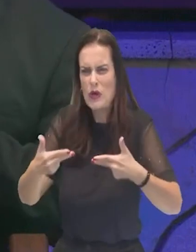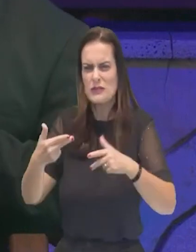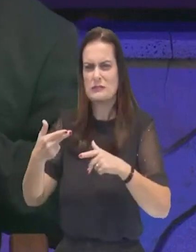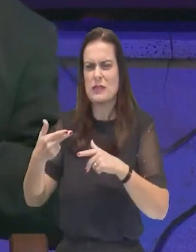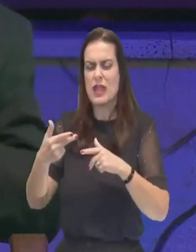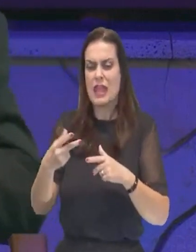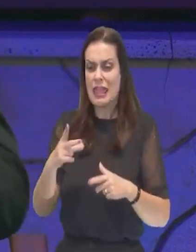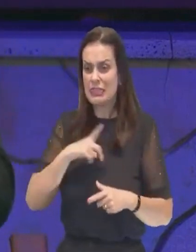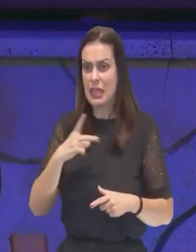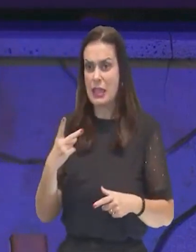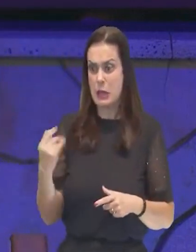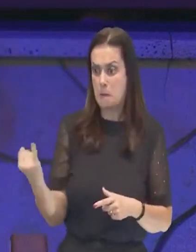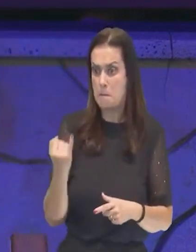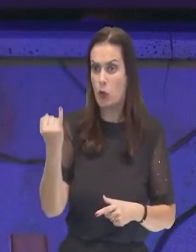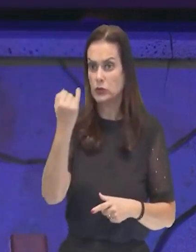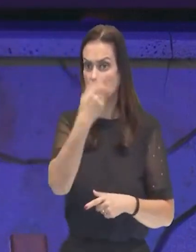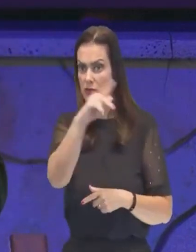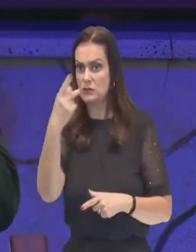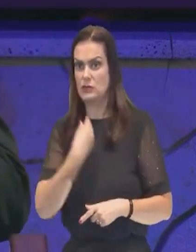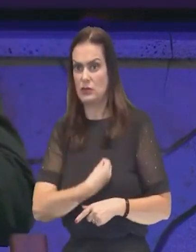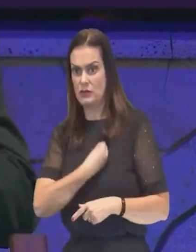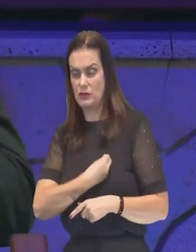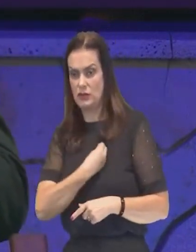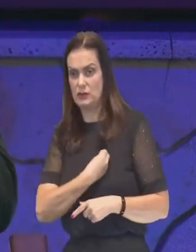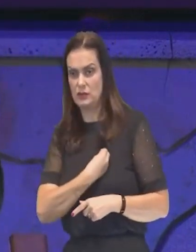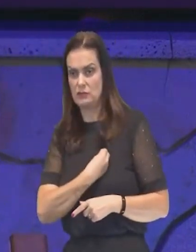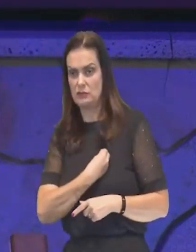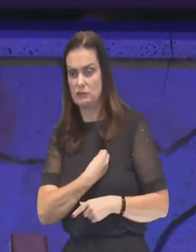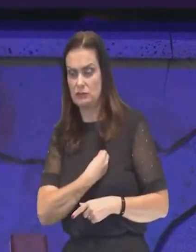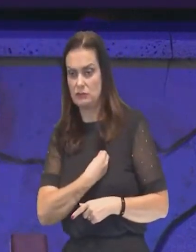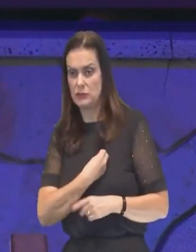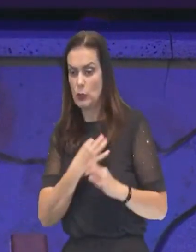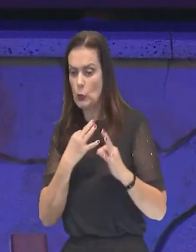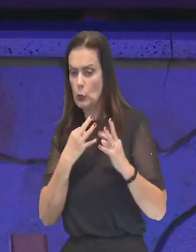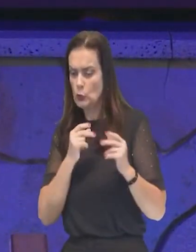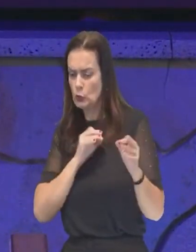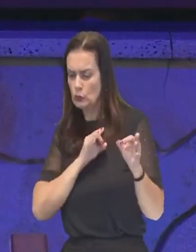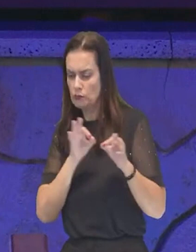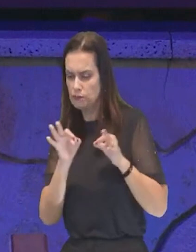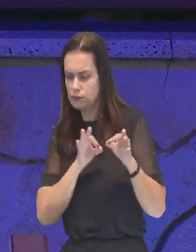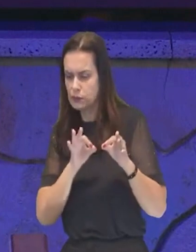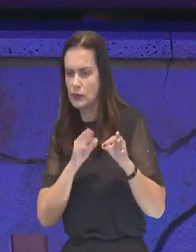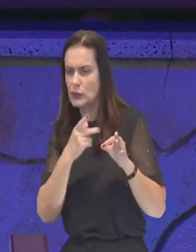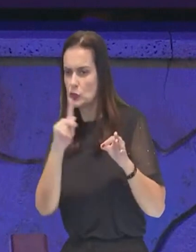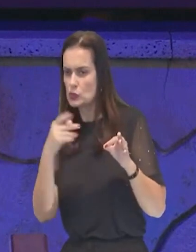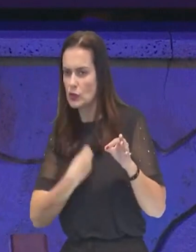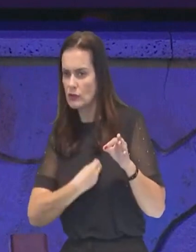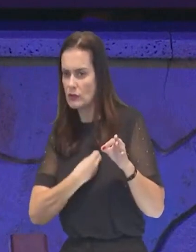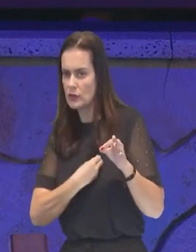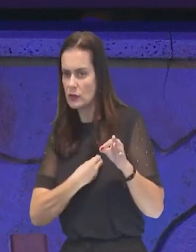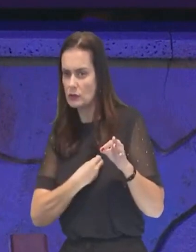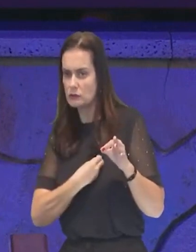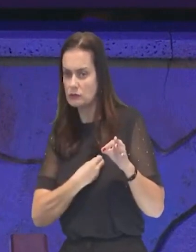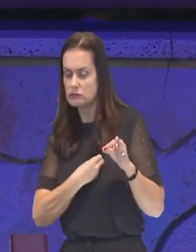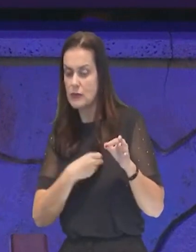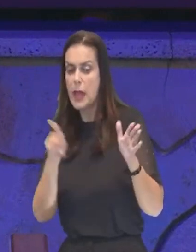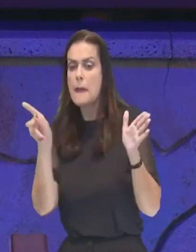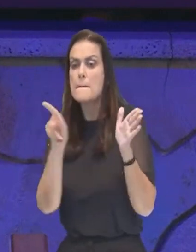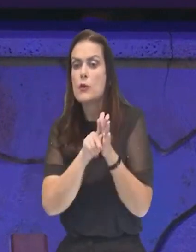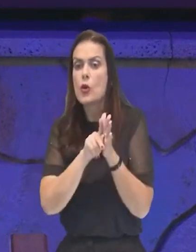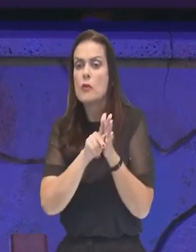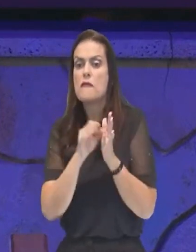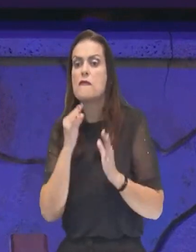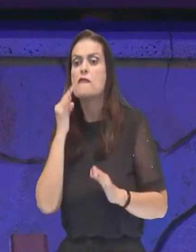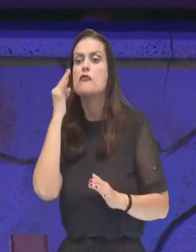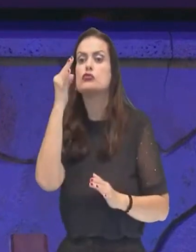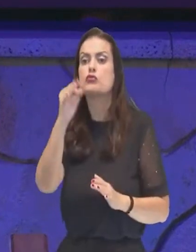tem um valor extremo na sua vida, isso que você tem preparado, para quem será? Para